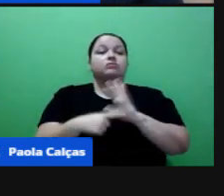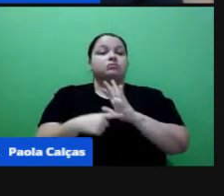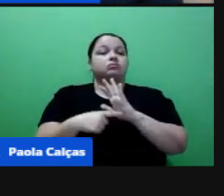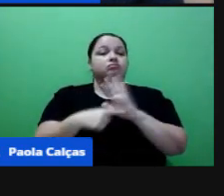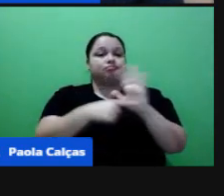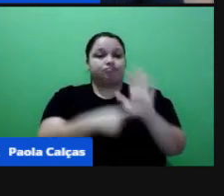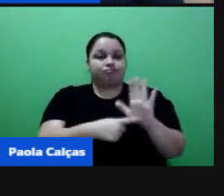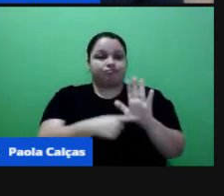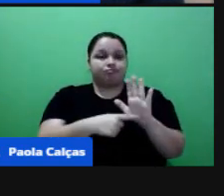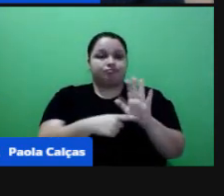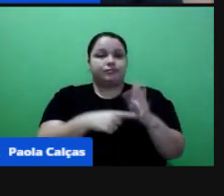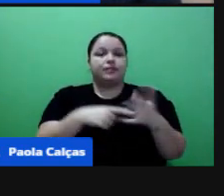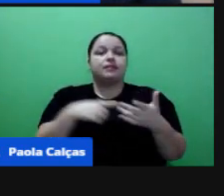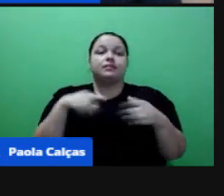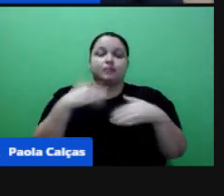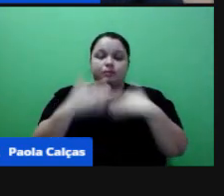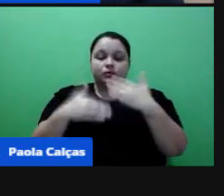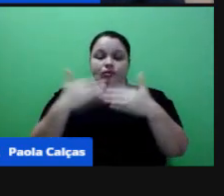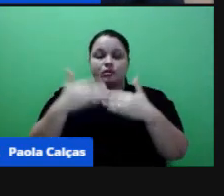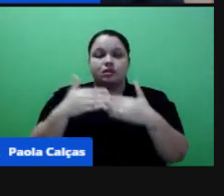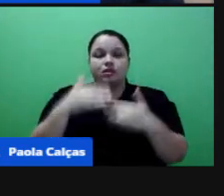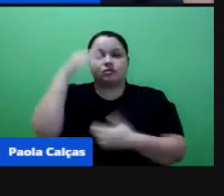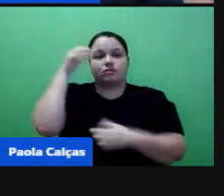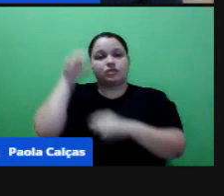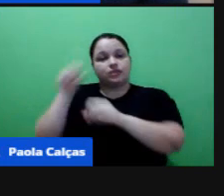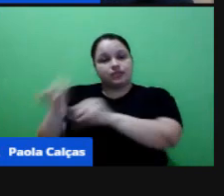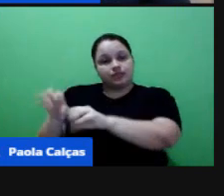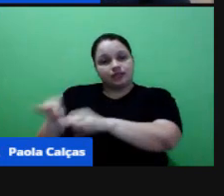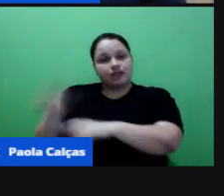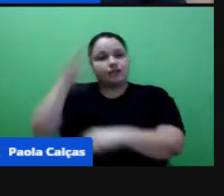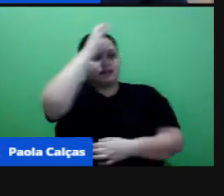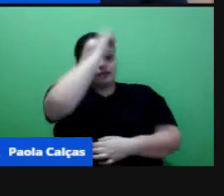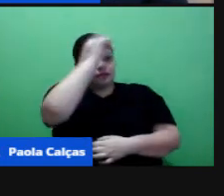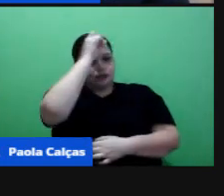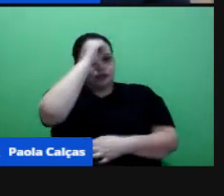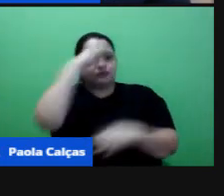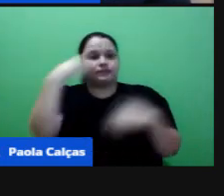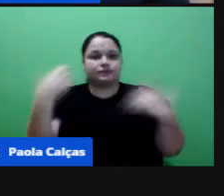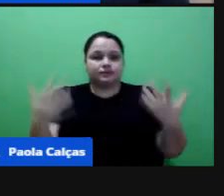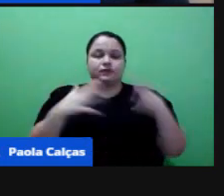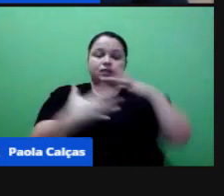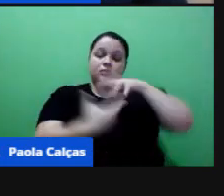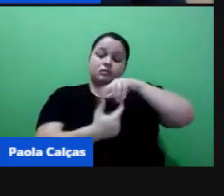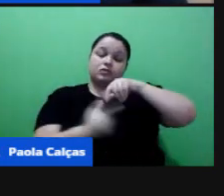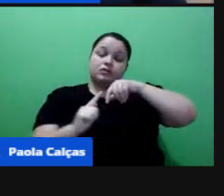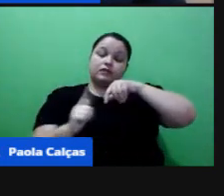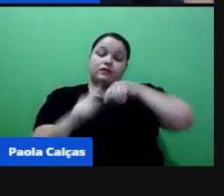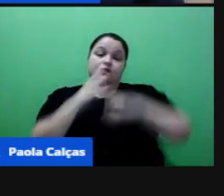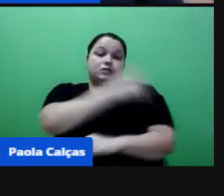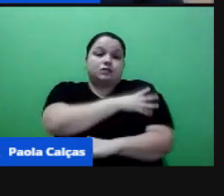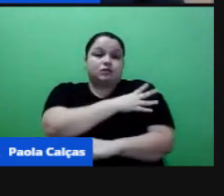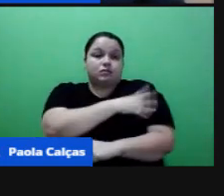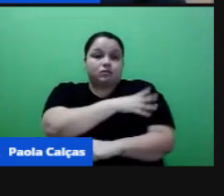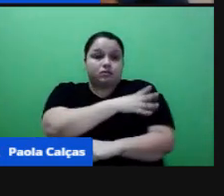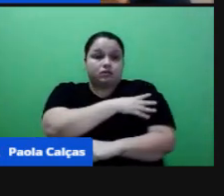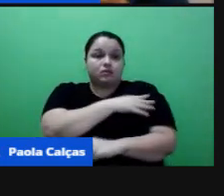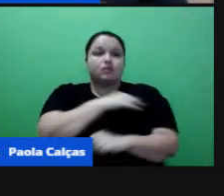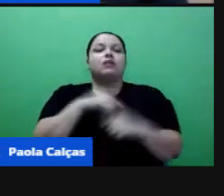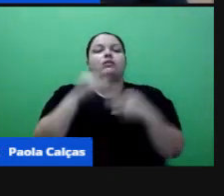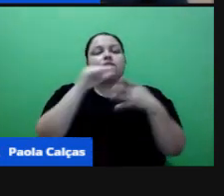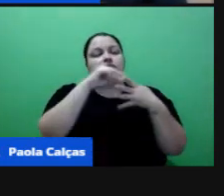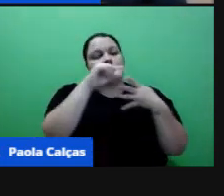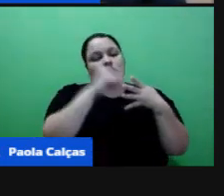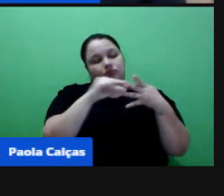de ensino-aprendizagem. Em relação, pessoal, à geografia, para o quarto ano, nós elencamos os